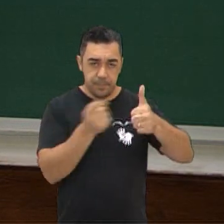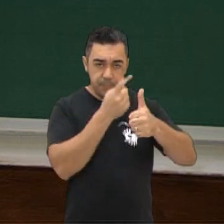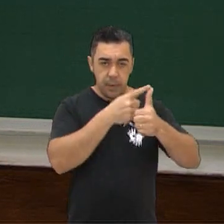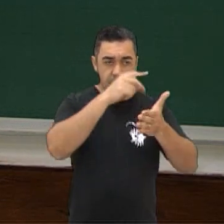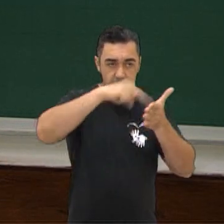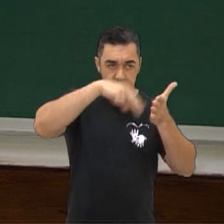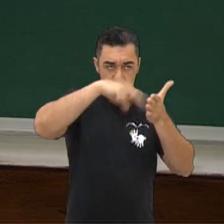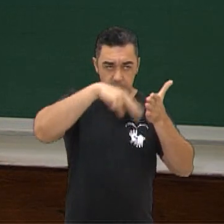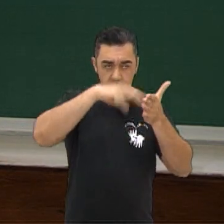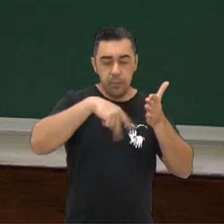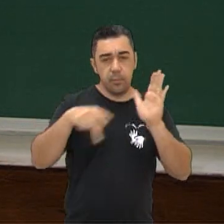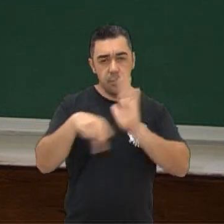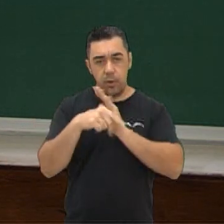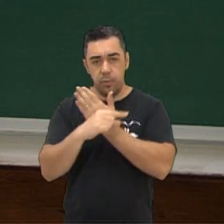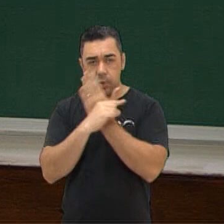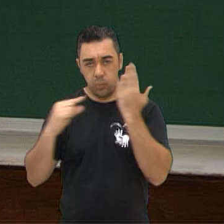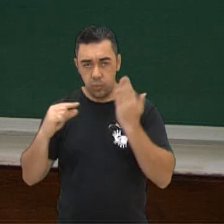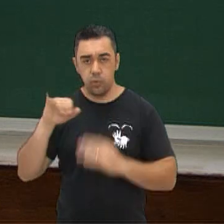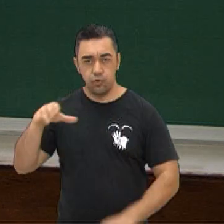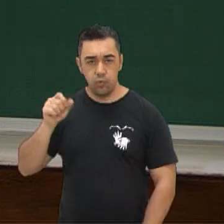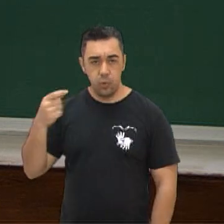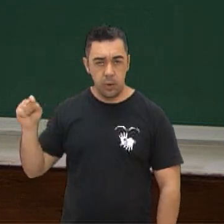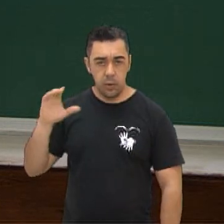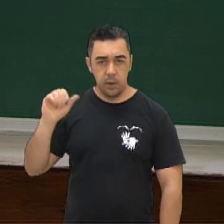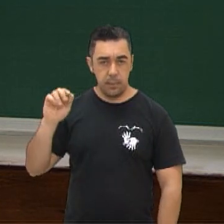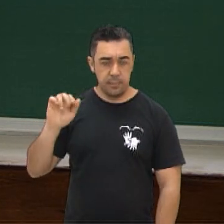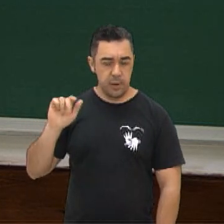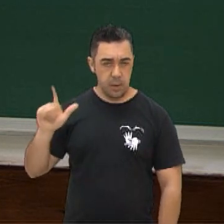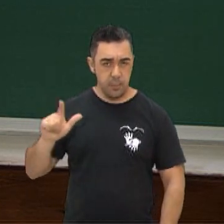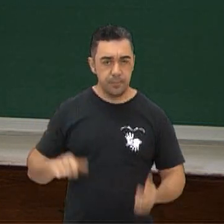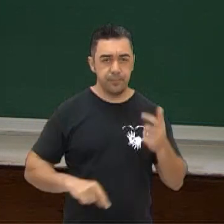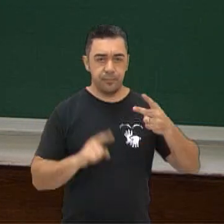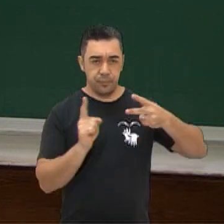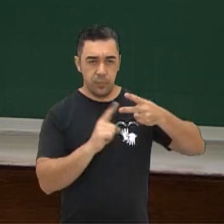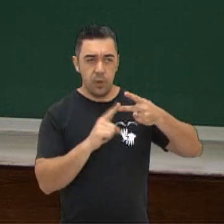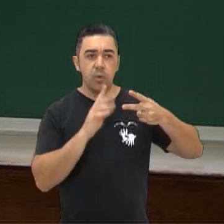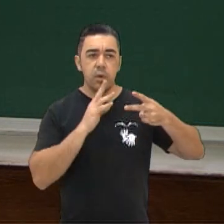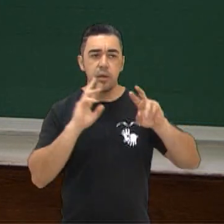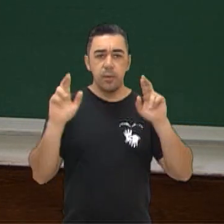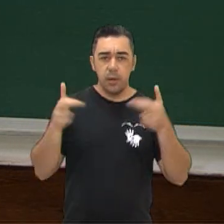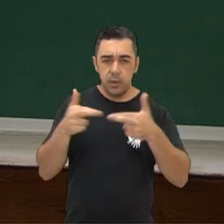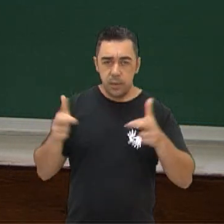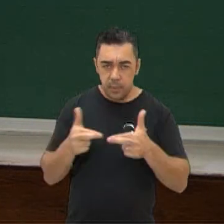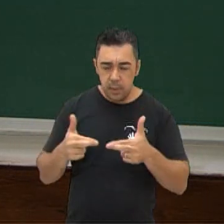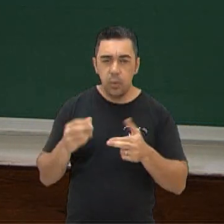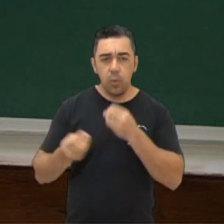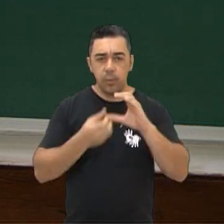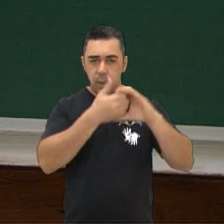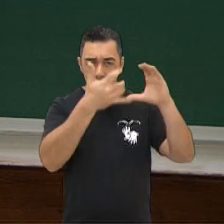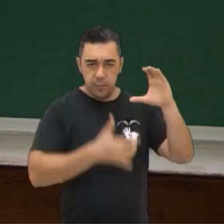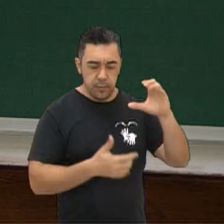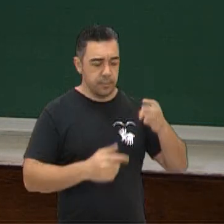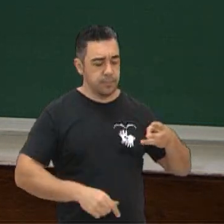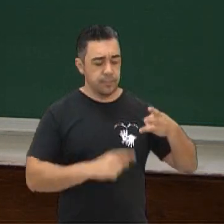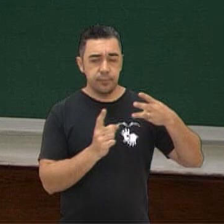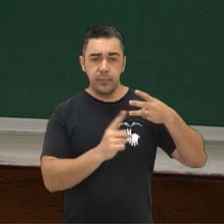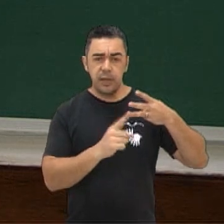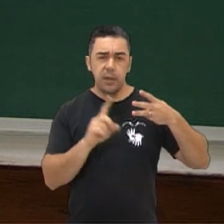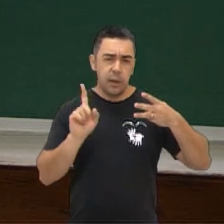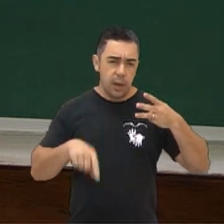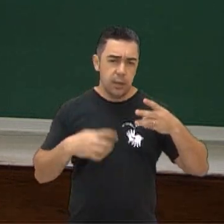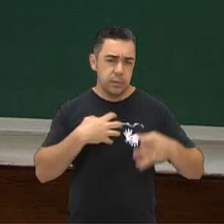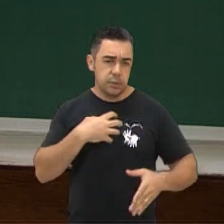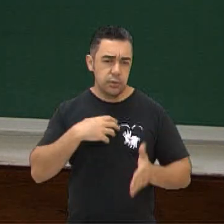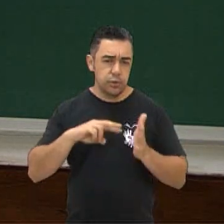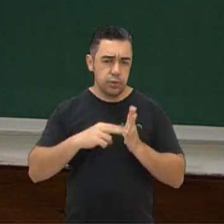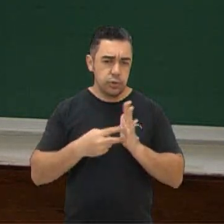Lemos dois poeminhas do João Cabral, conhecemos a classificação das rimas e reconhecemos alguns efeitos de sentido das